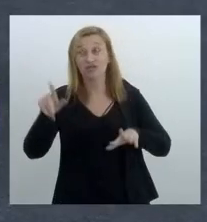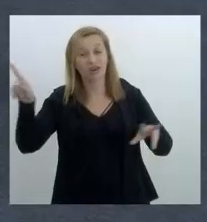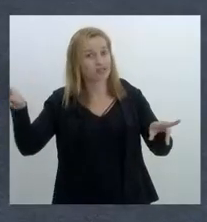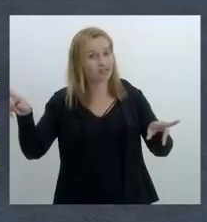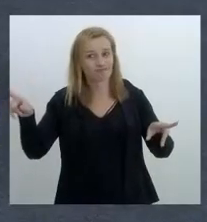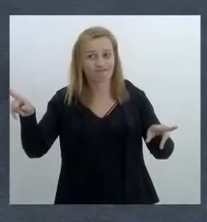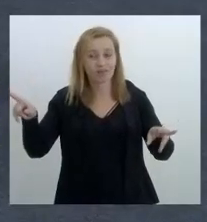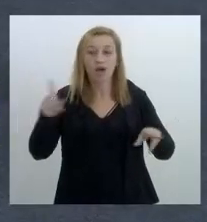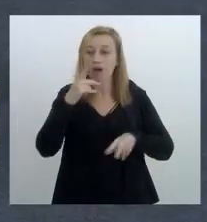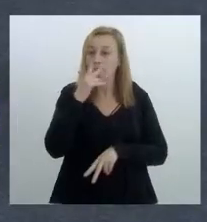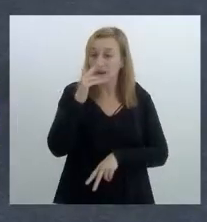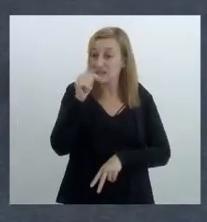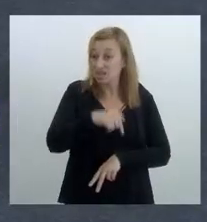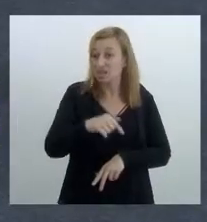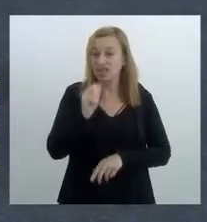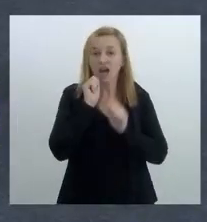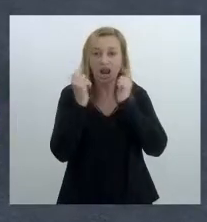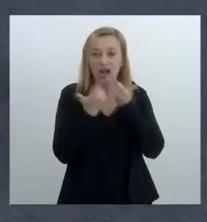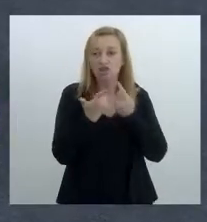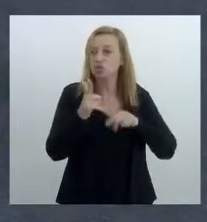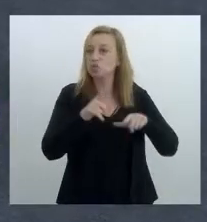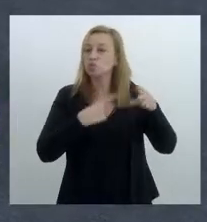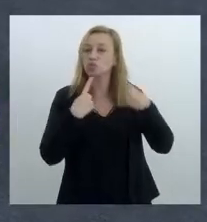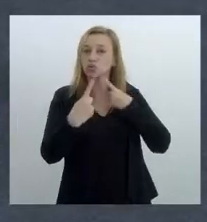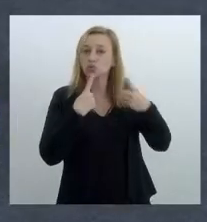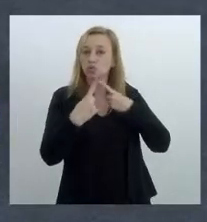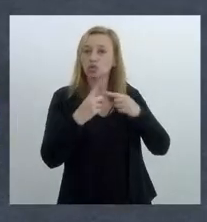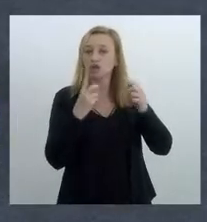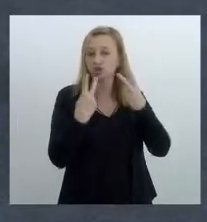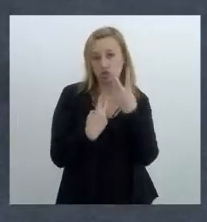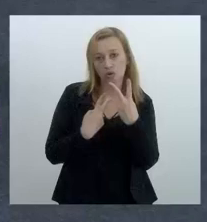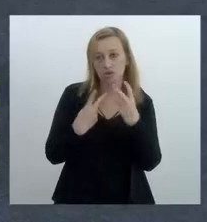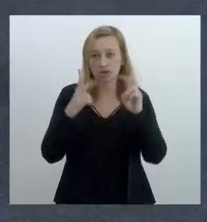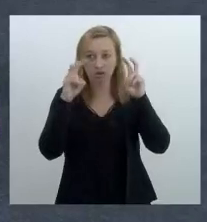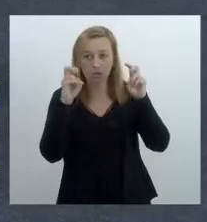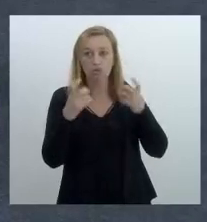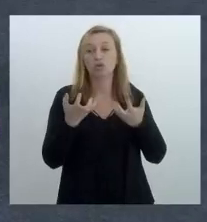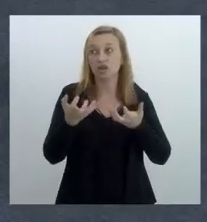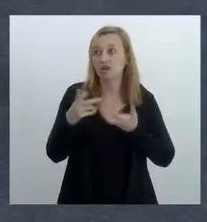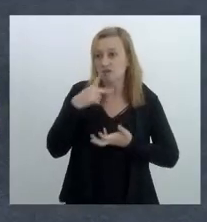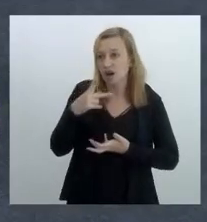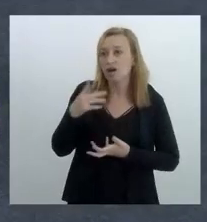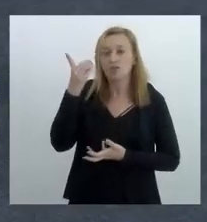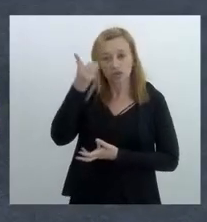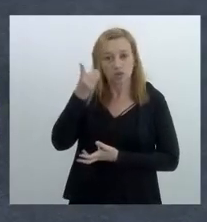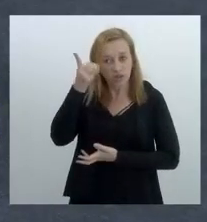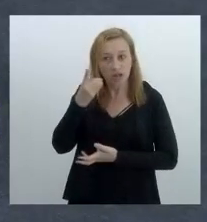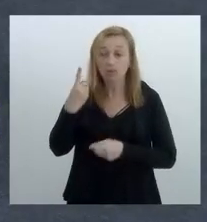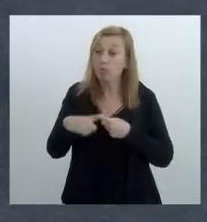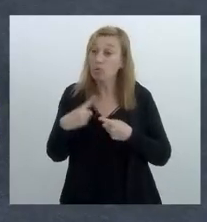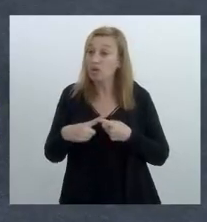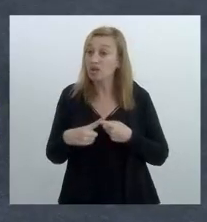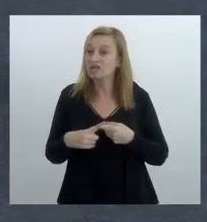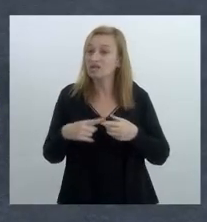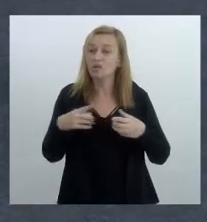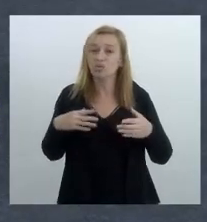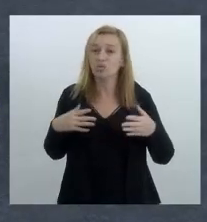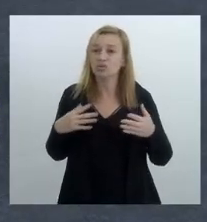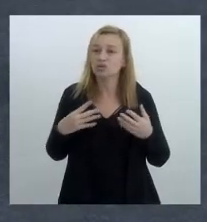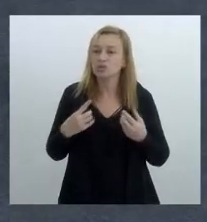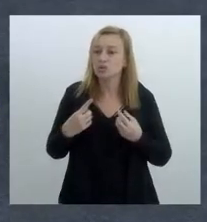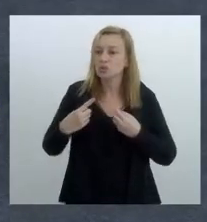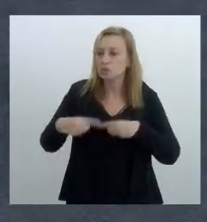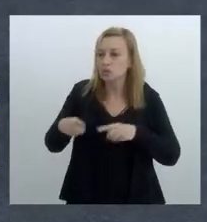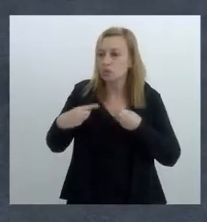que aqui na LERJ o debate está imbricando essas duas questões. Eu queria ressaltar isso para os deputados, porque são muitos ataques para nós,